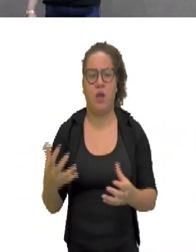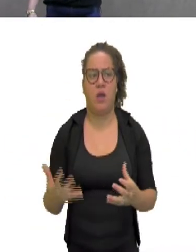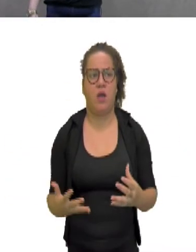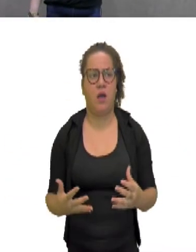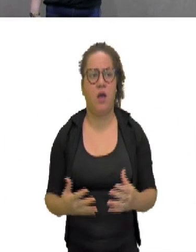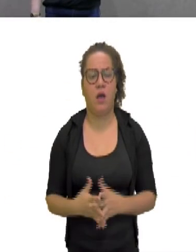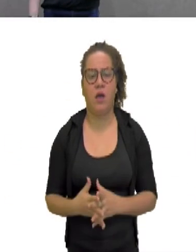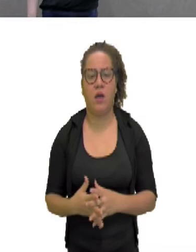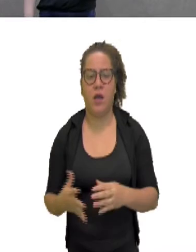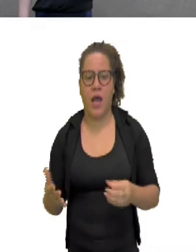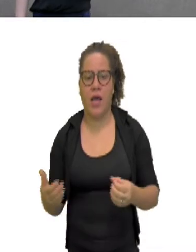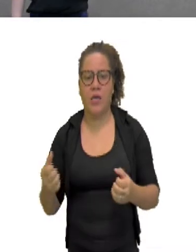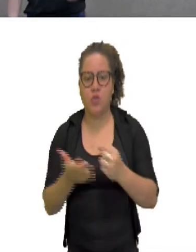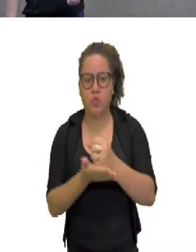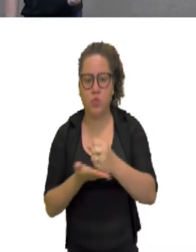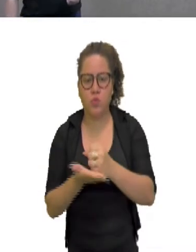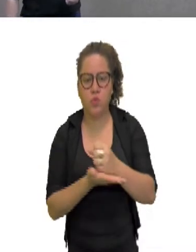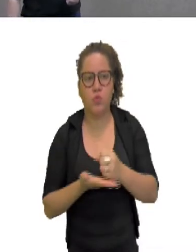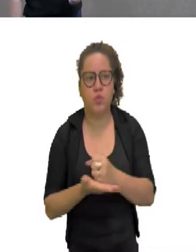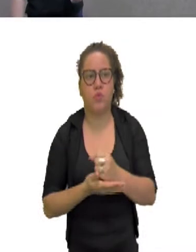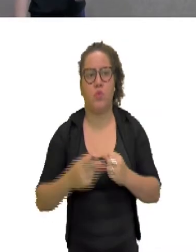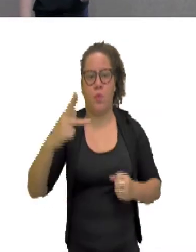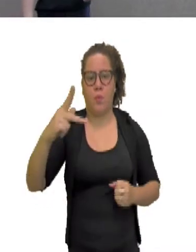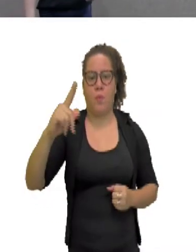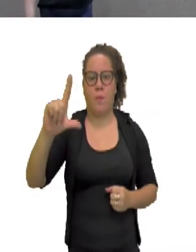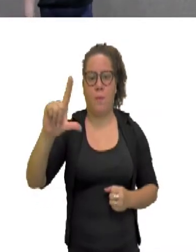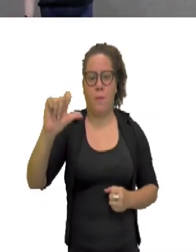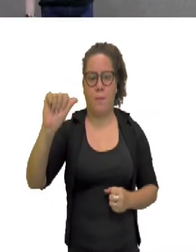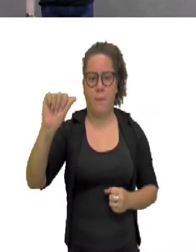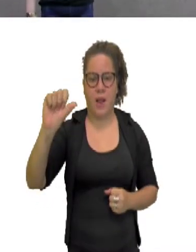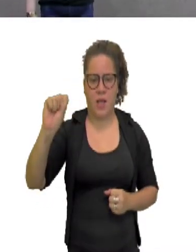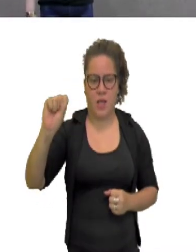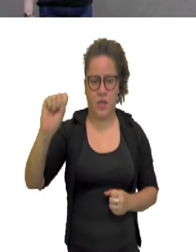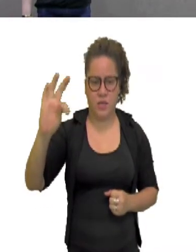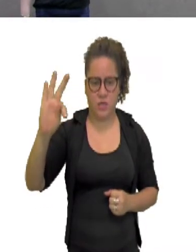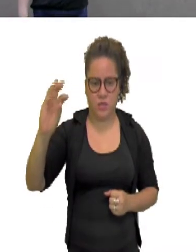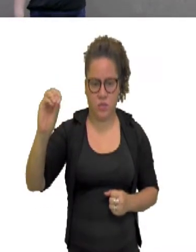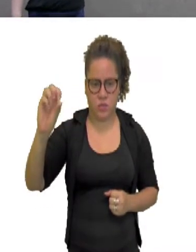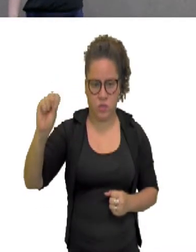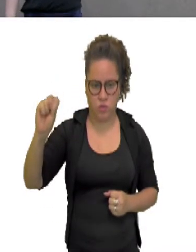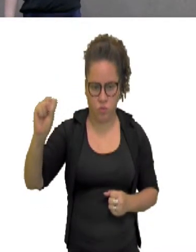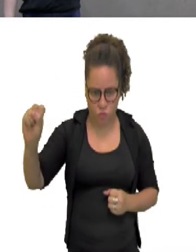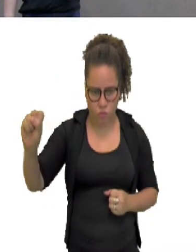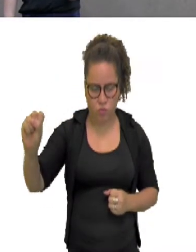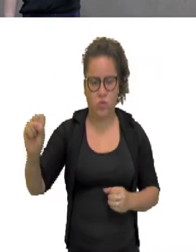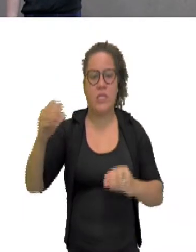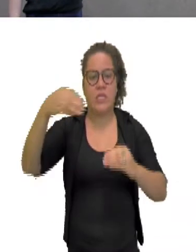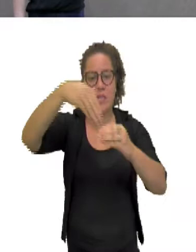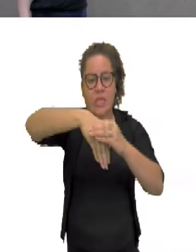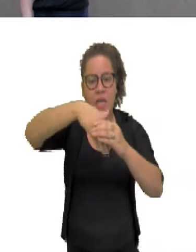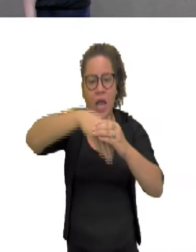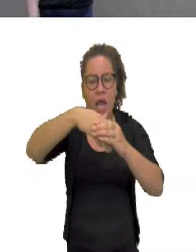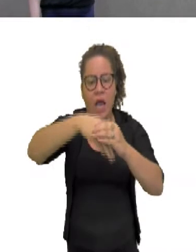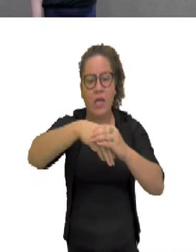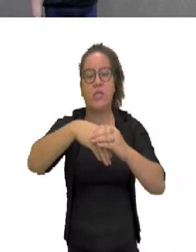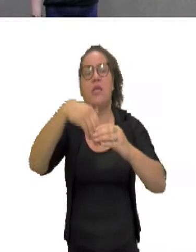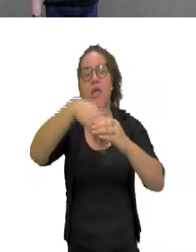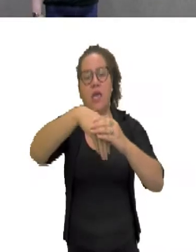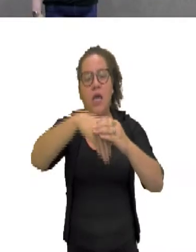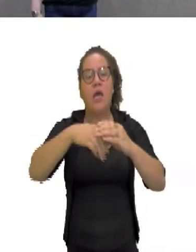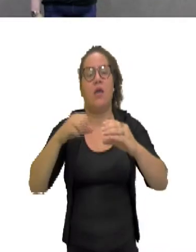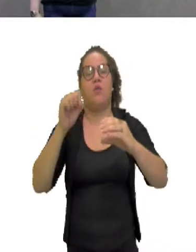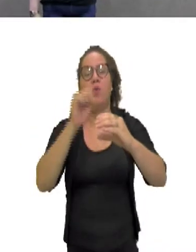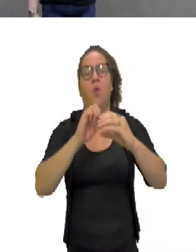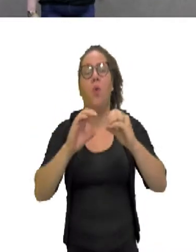os plastos. E o que são os plastos? São orgânulos citoplasmáticos encontrados nas células